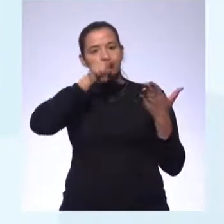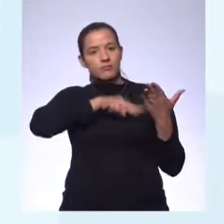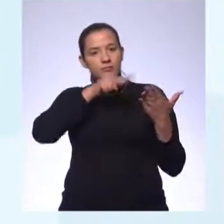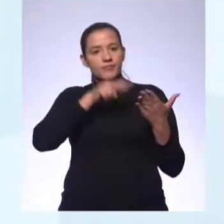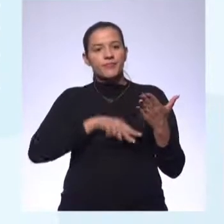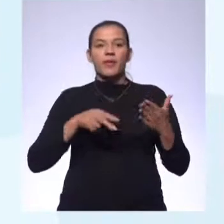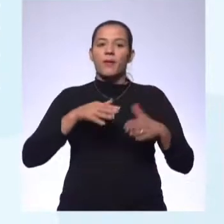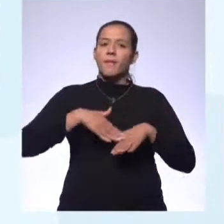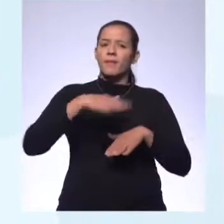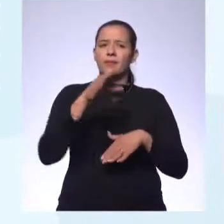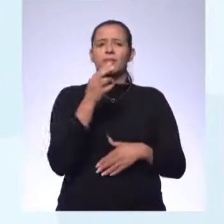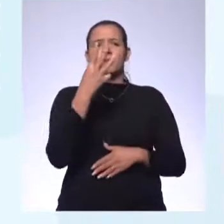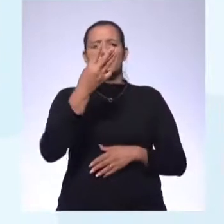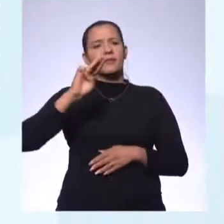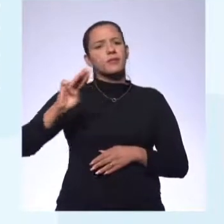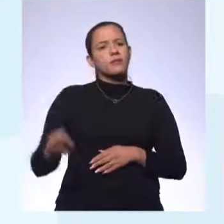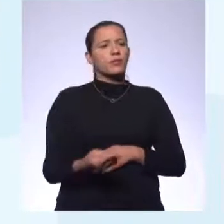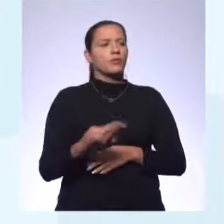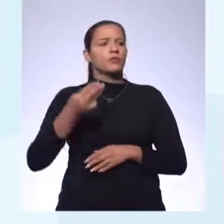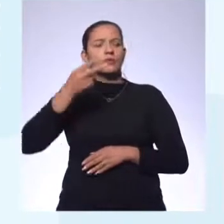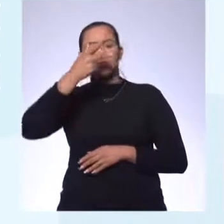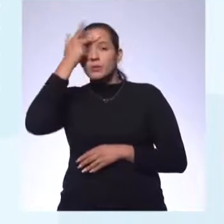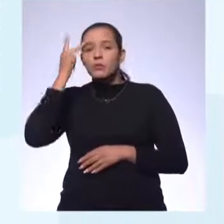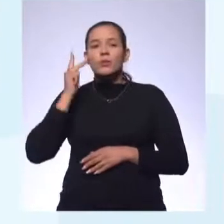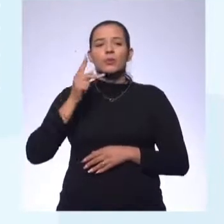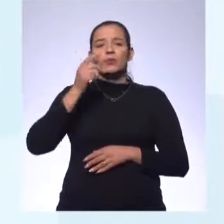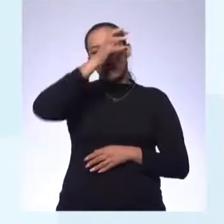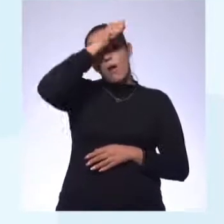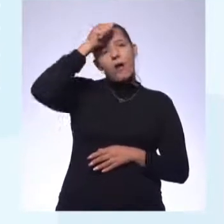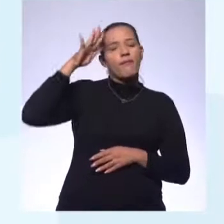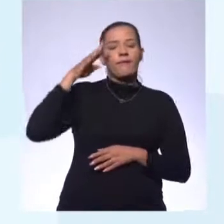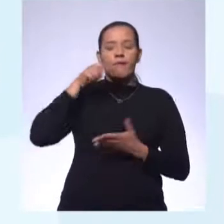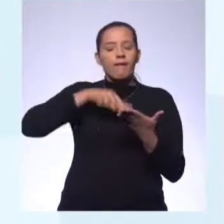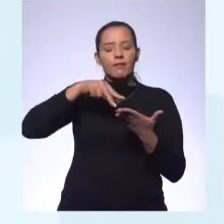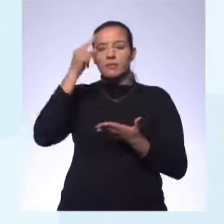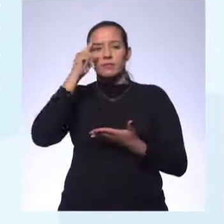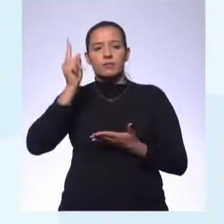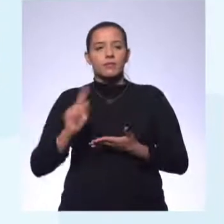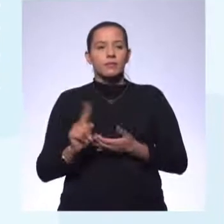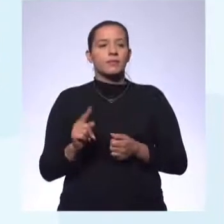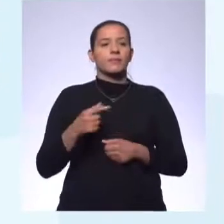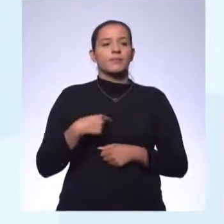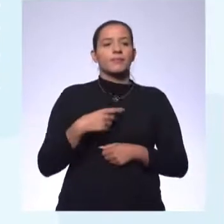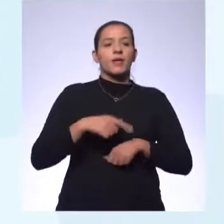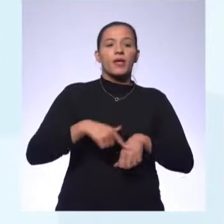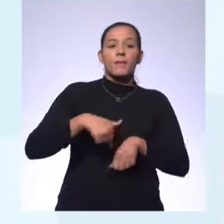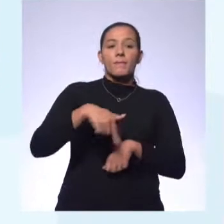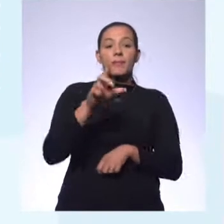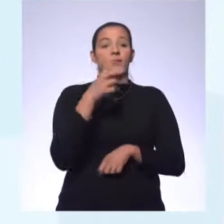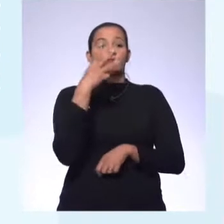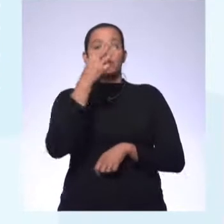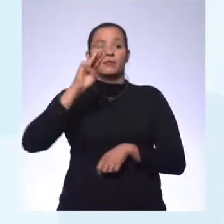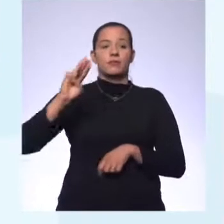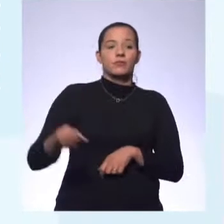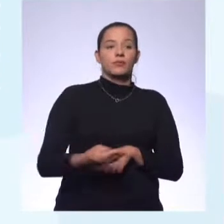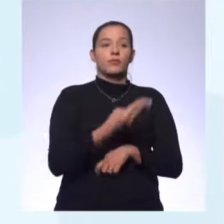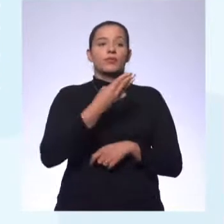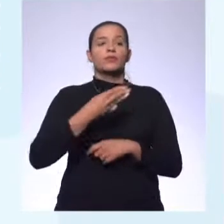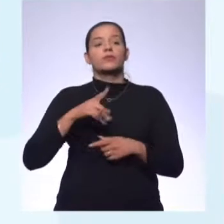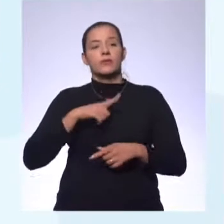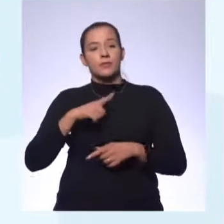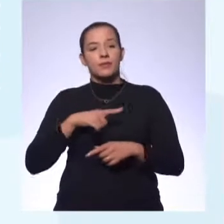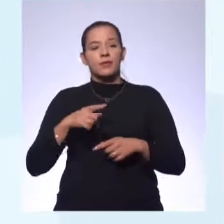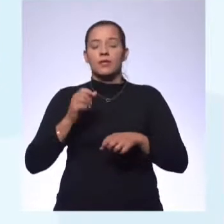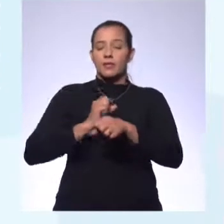de analfabetos. Entre as mulheres eram 550 mil instruídas, pouco mais de 3 milhões e meio de analfabetas. Entre